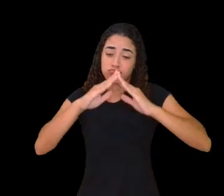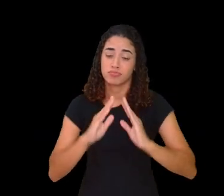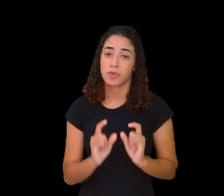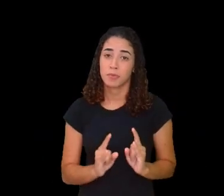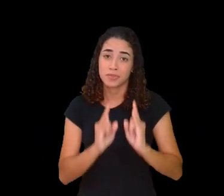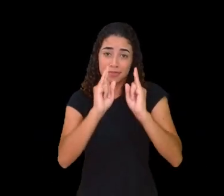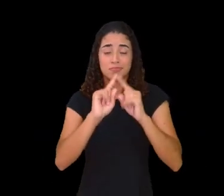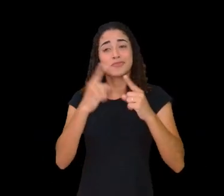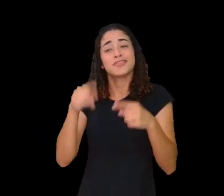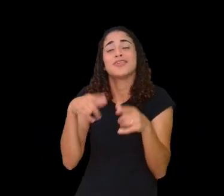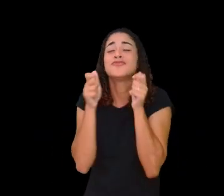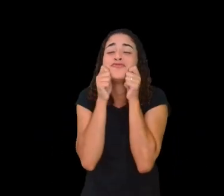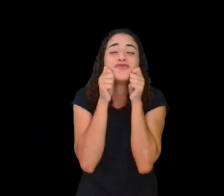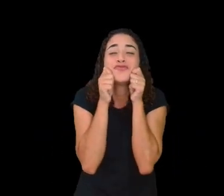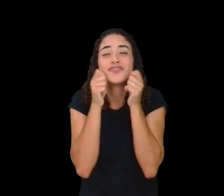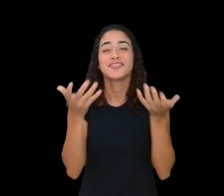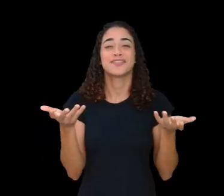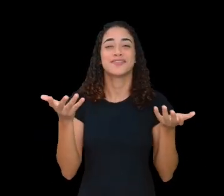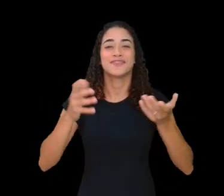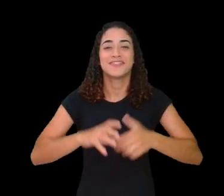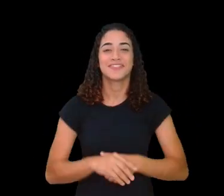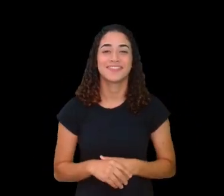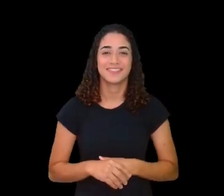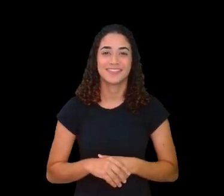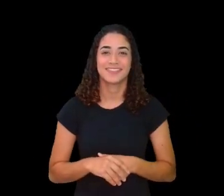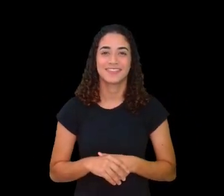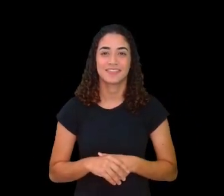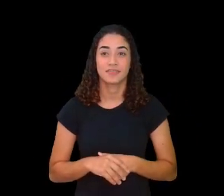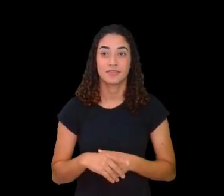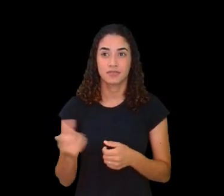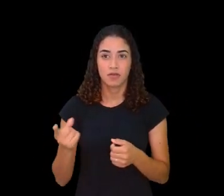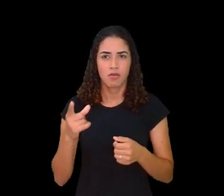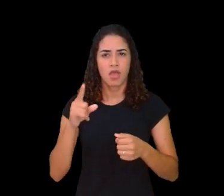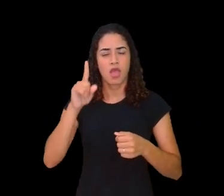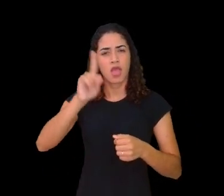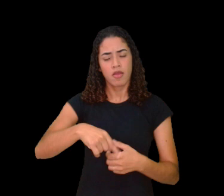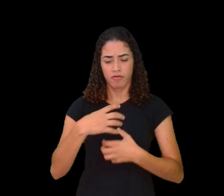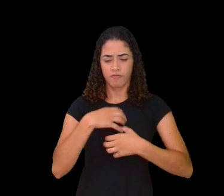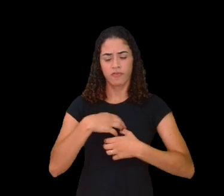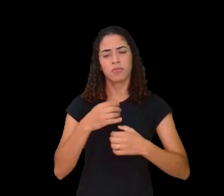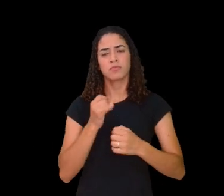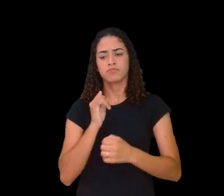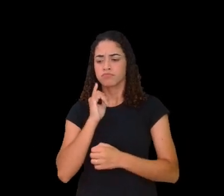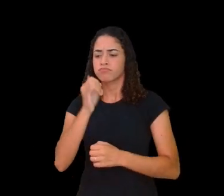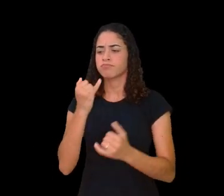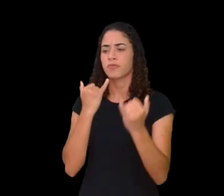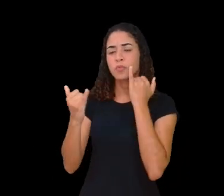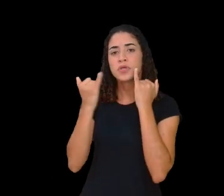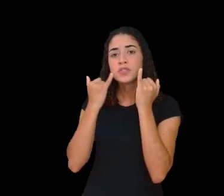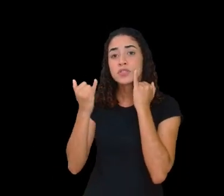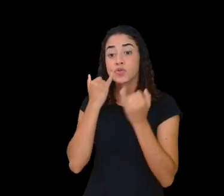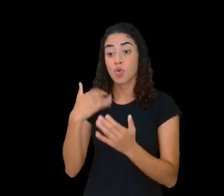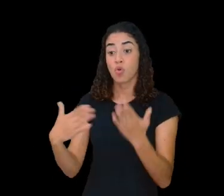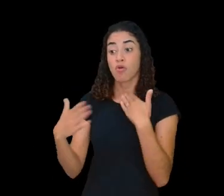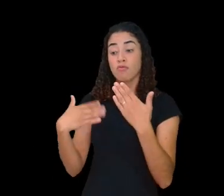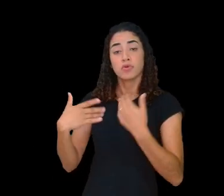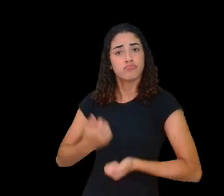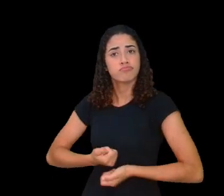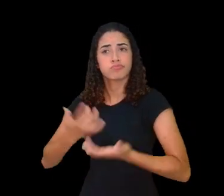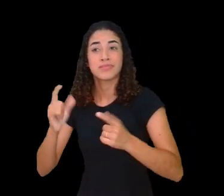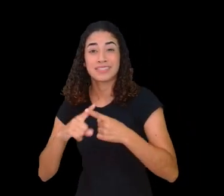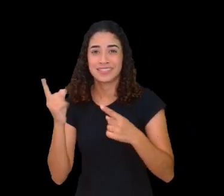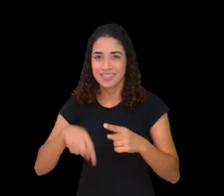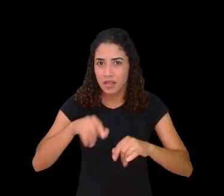apartamento, mas ele é tão fofinho." Essa é uma maneira de passar uma informação numa conversa espontânea. Se fosse